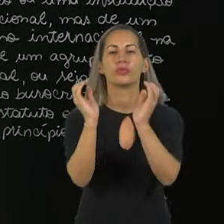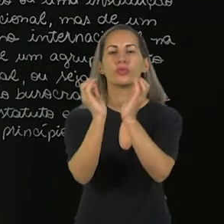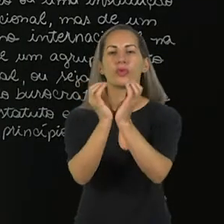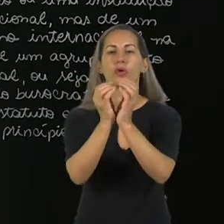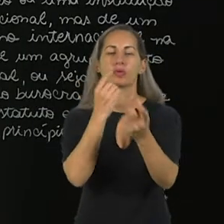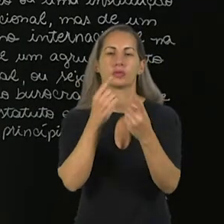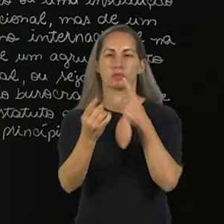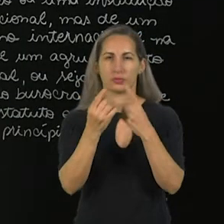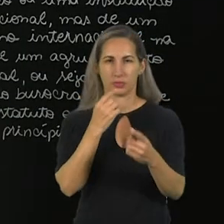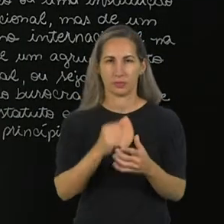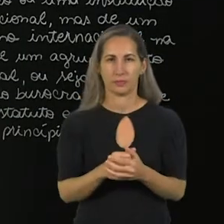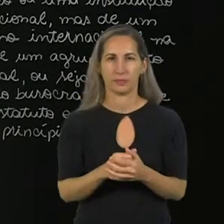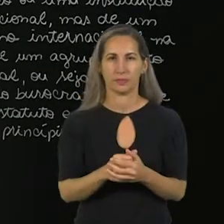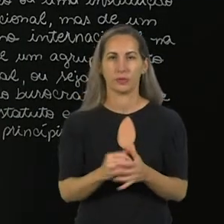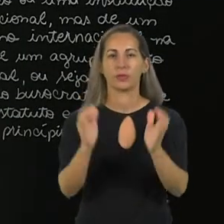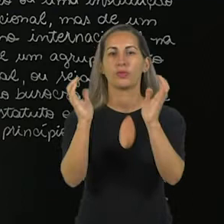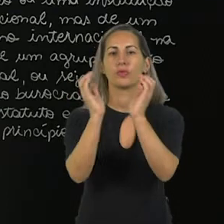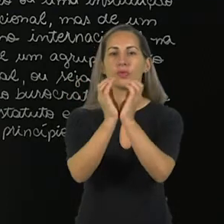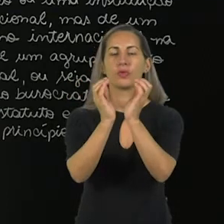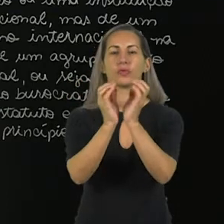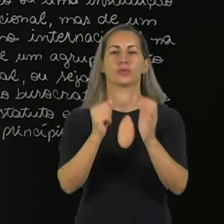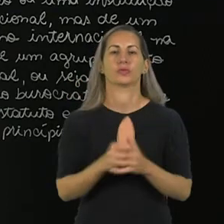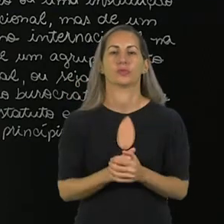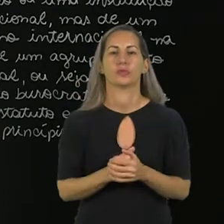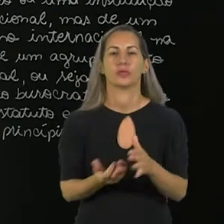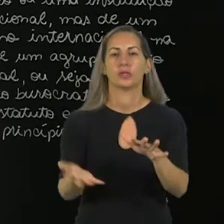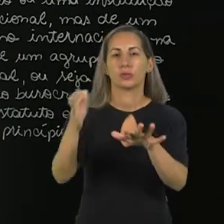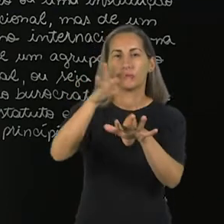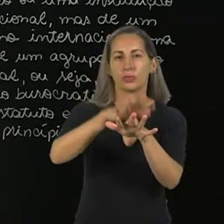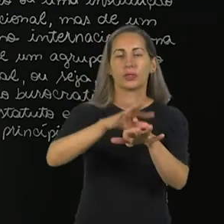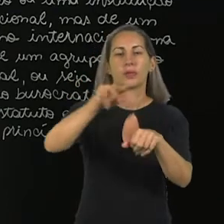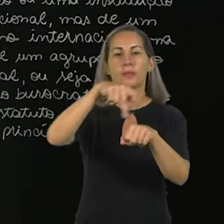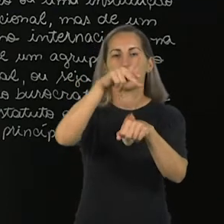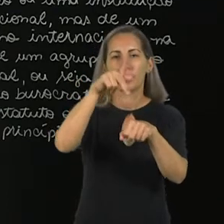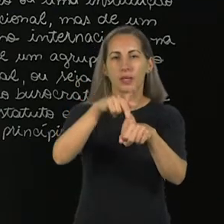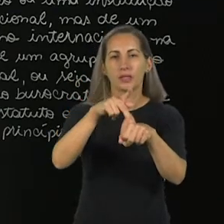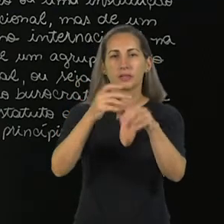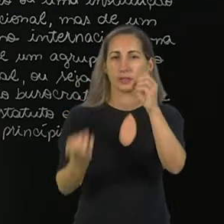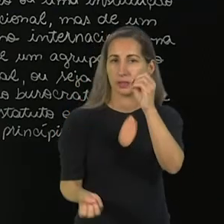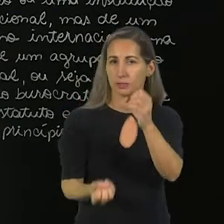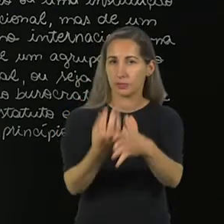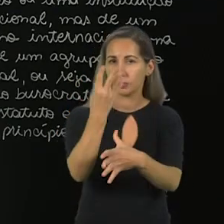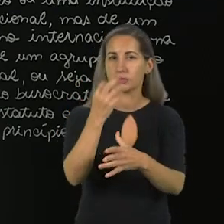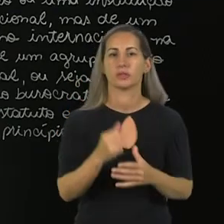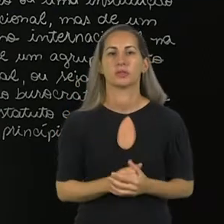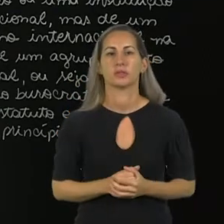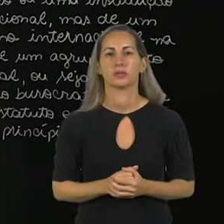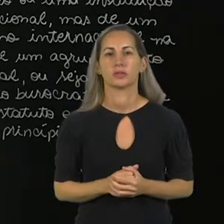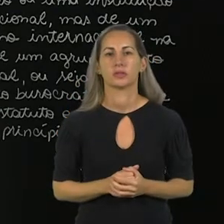a discussão, um fórum que ele vai incluir países emergentes